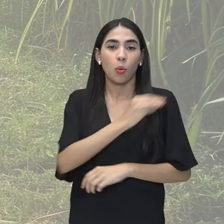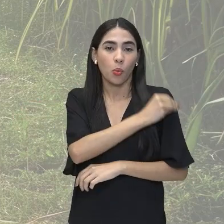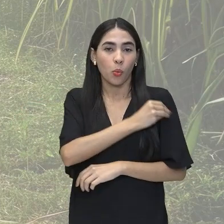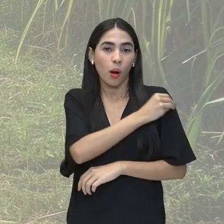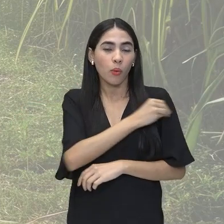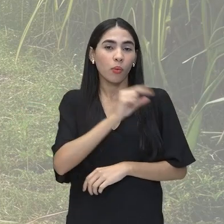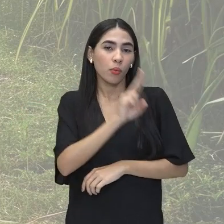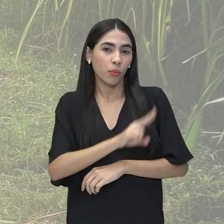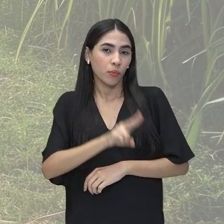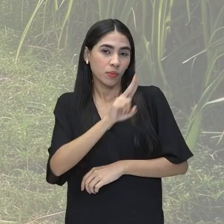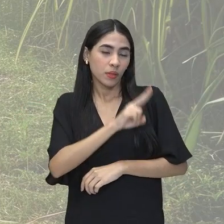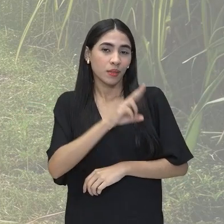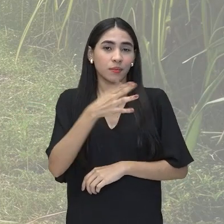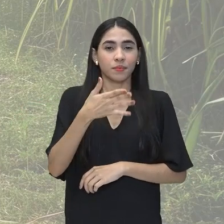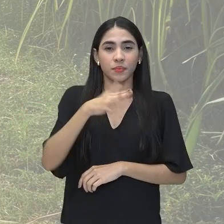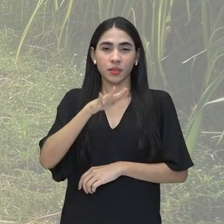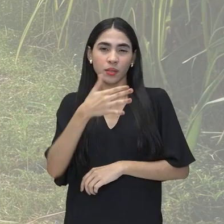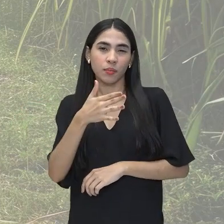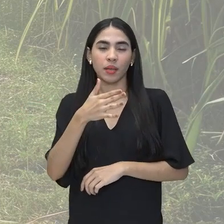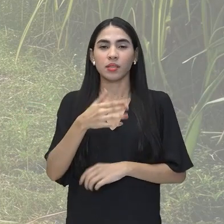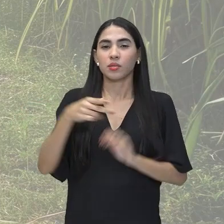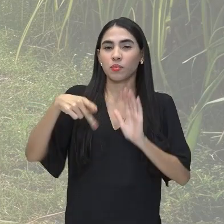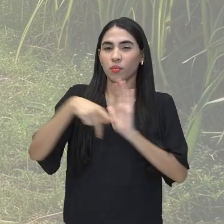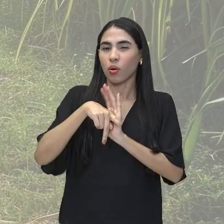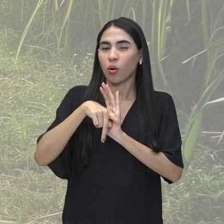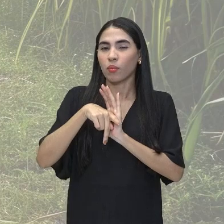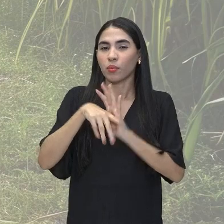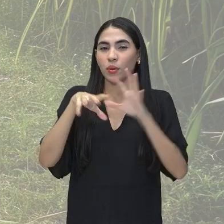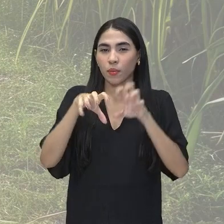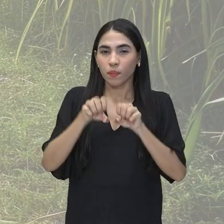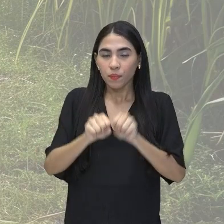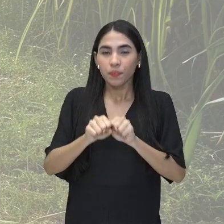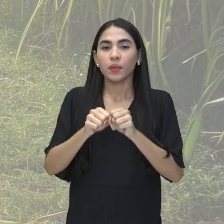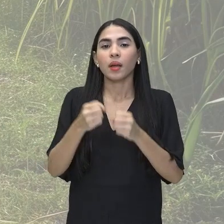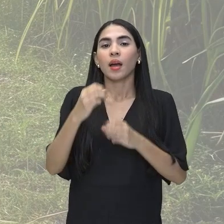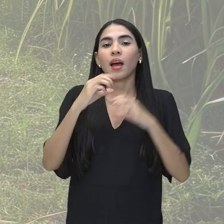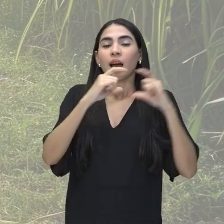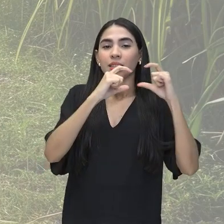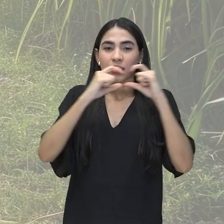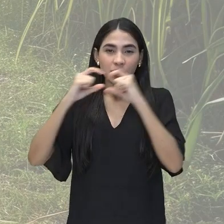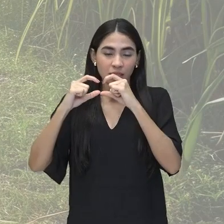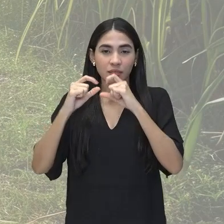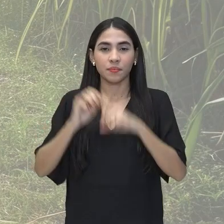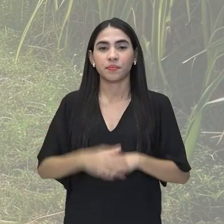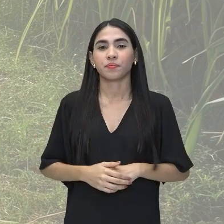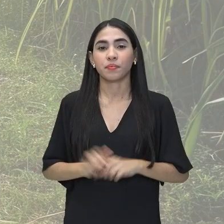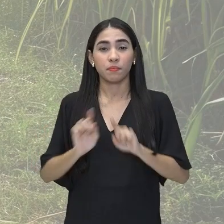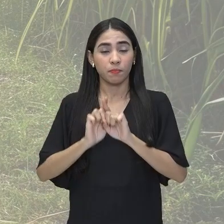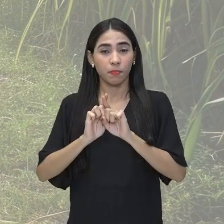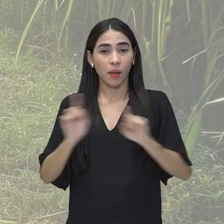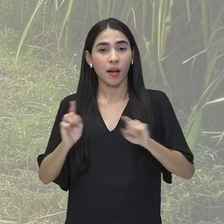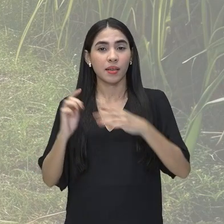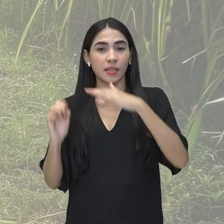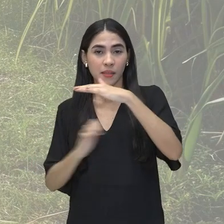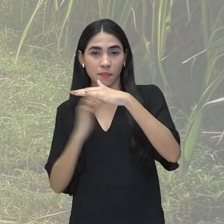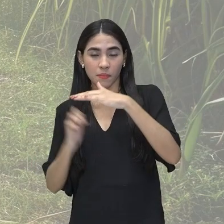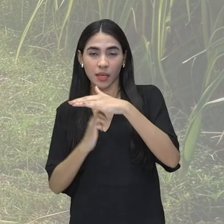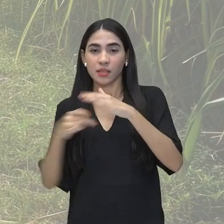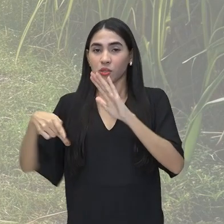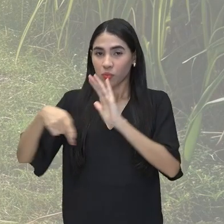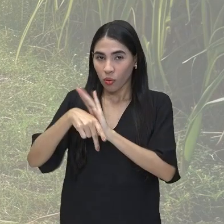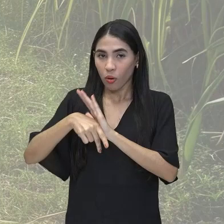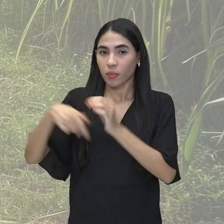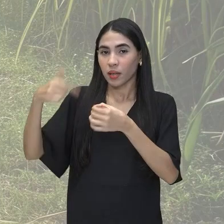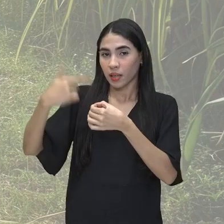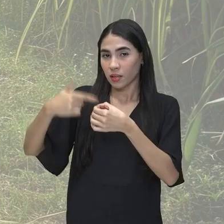utilizado, geralmente ele é extraído do milho, né? Já na indústria dos